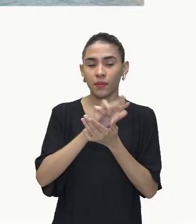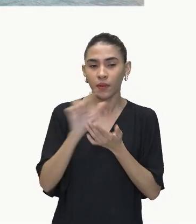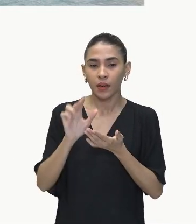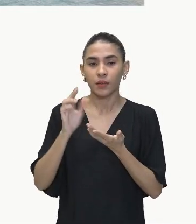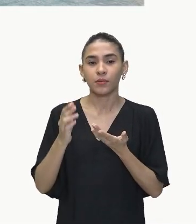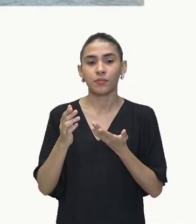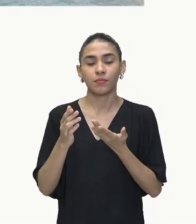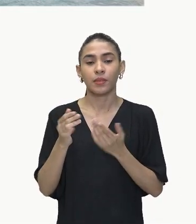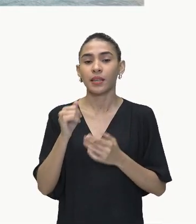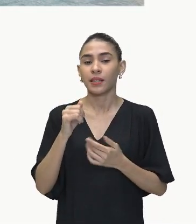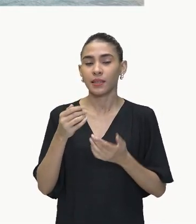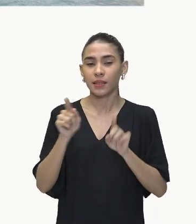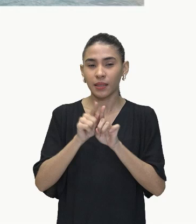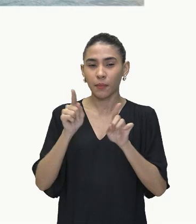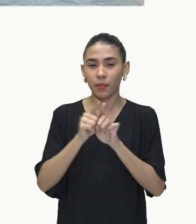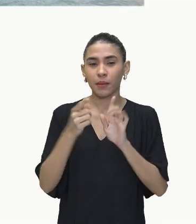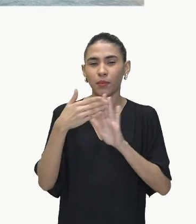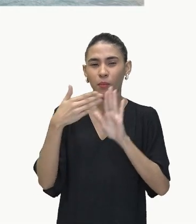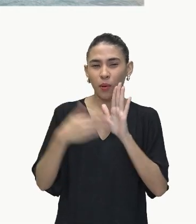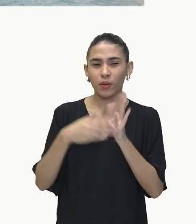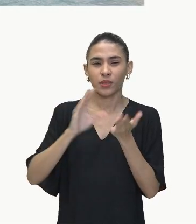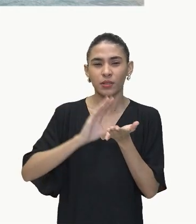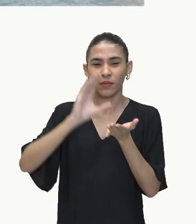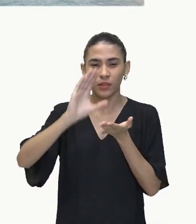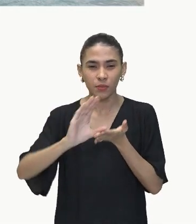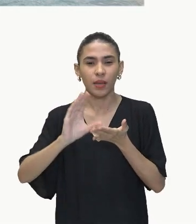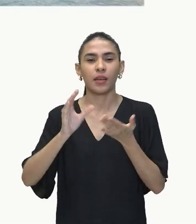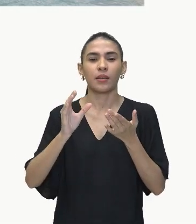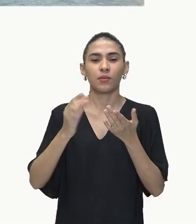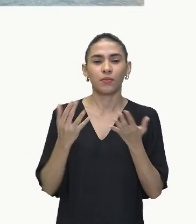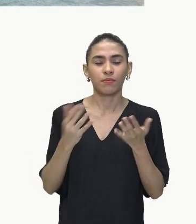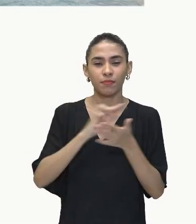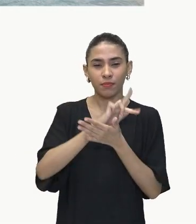investimentos, atraem talentos e eventos